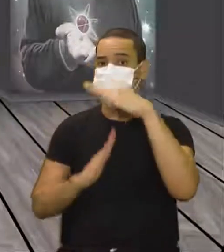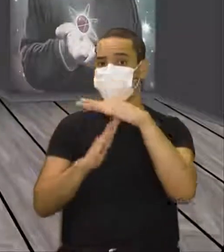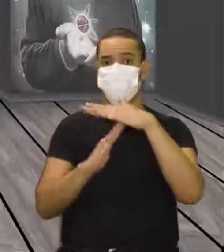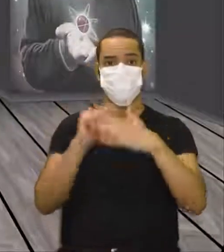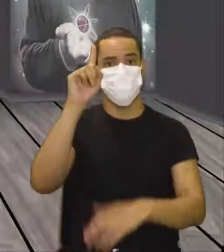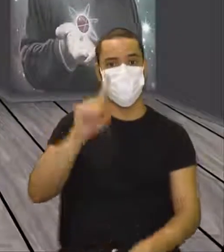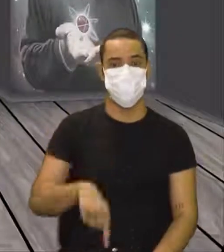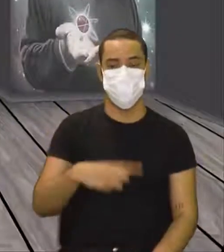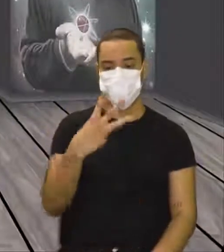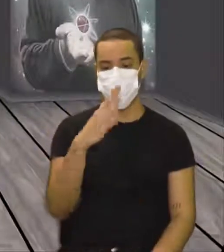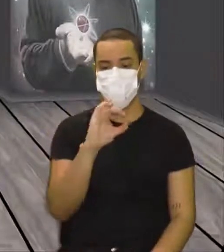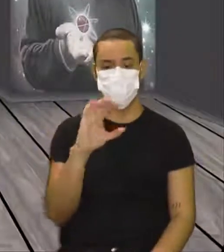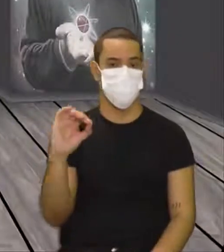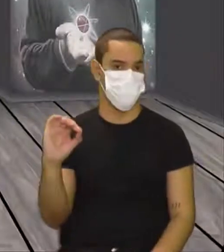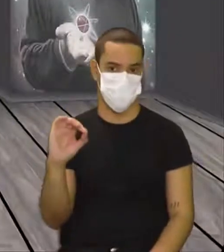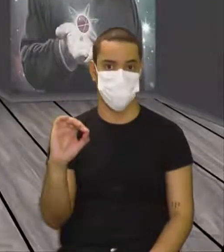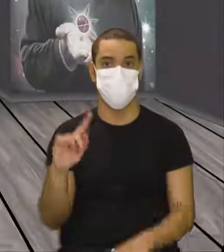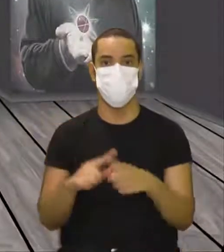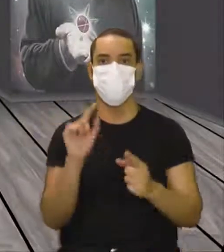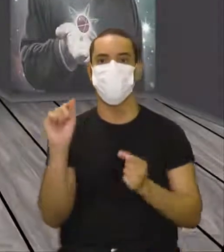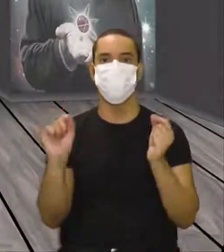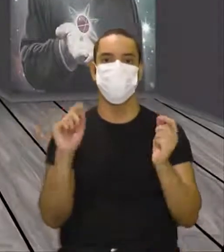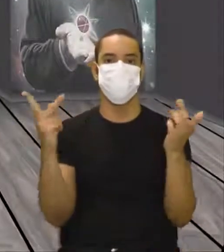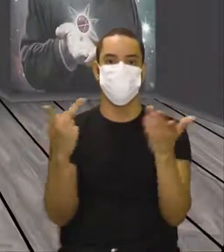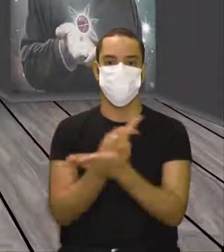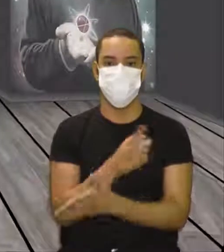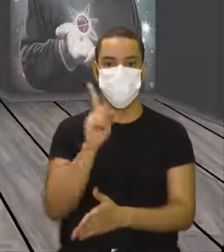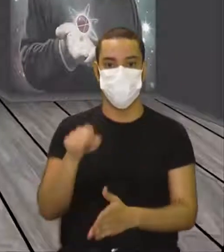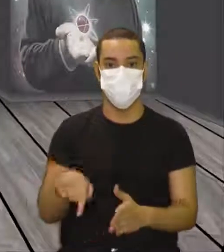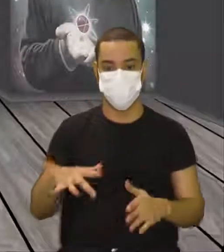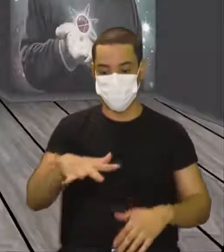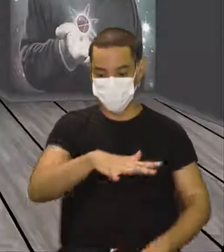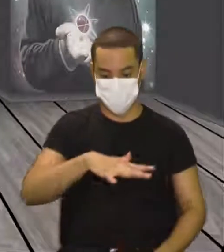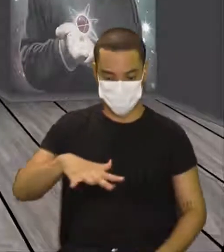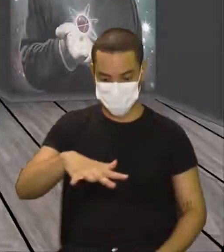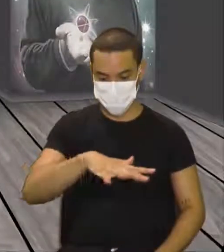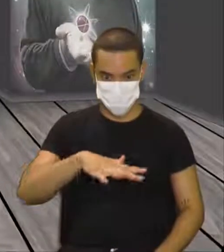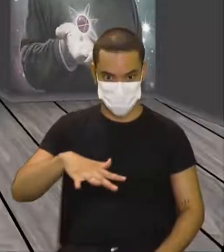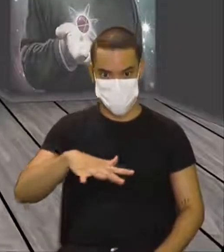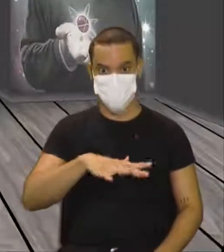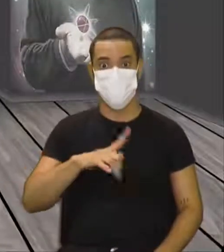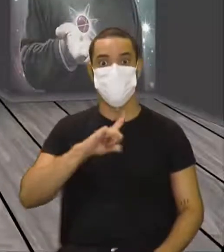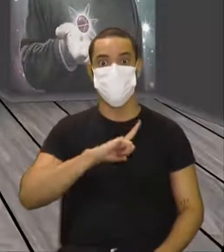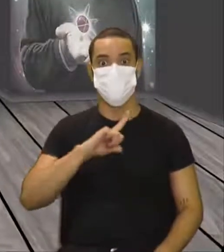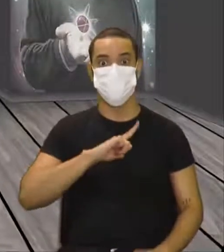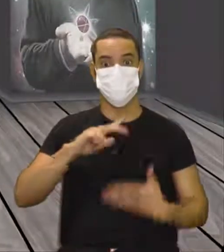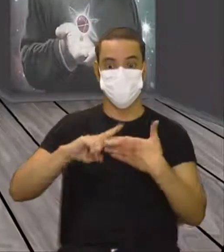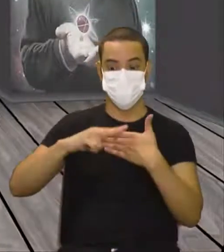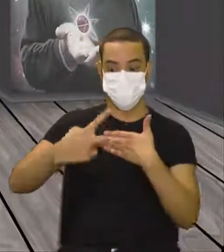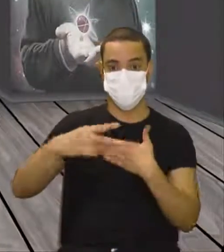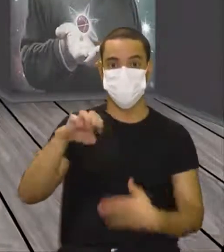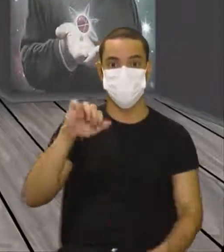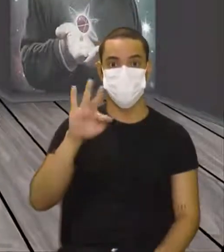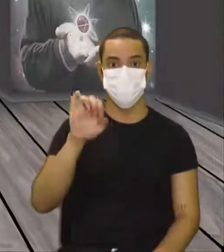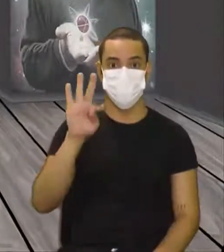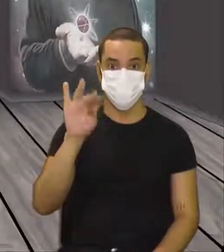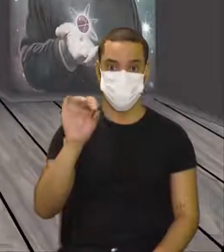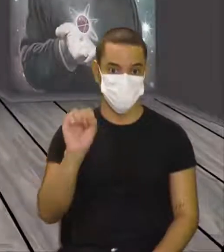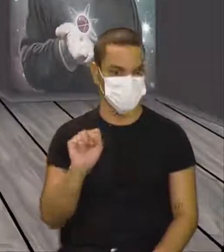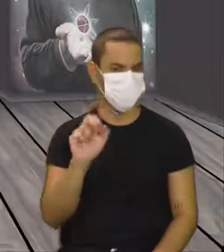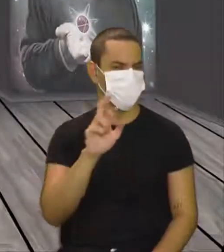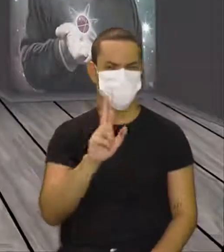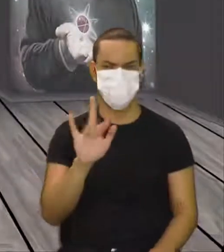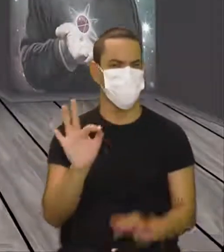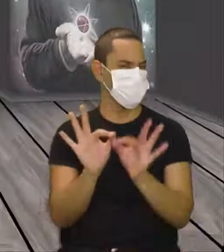que vai ocorrer na observação é a contração do espaço-tempo. Efeitos relativísticos. Não é algo tão